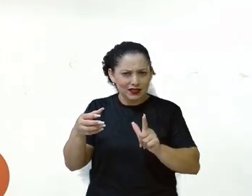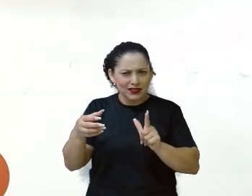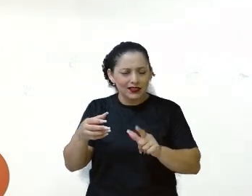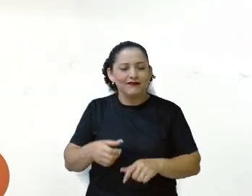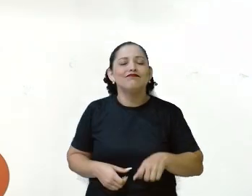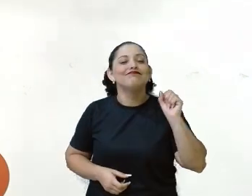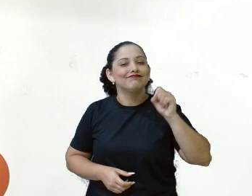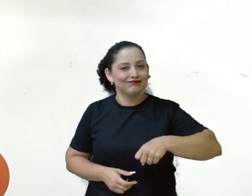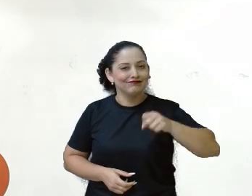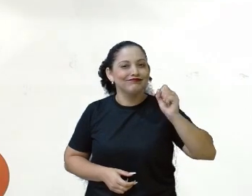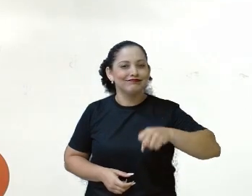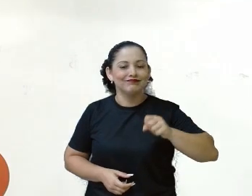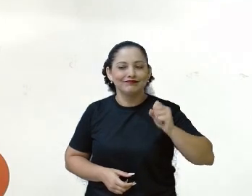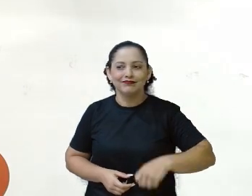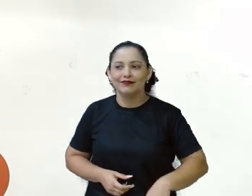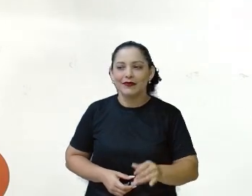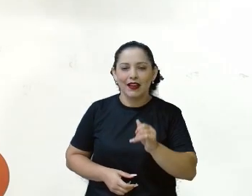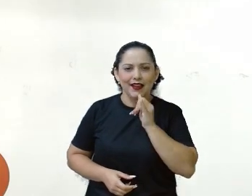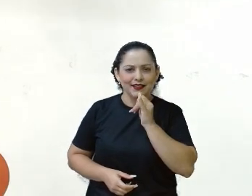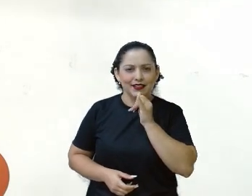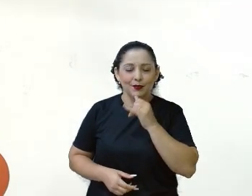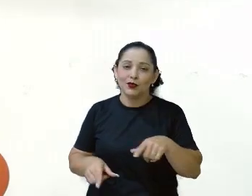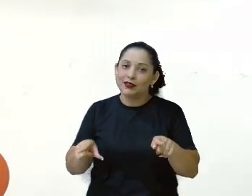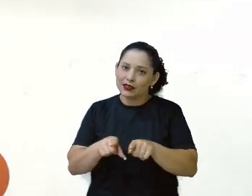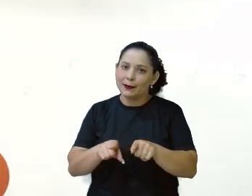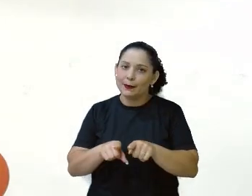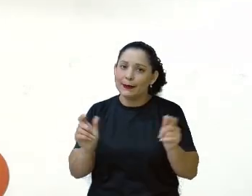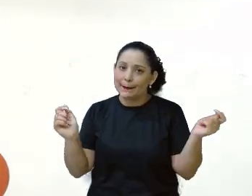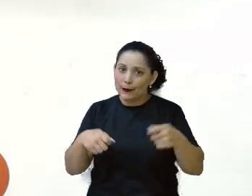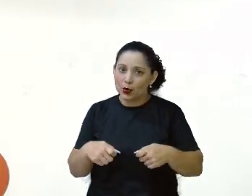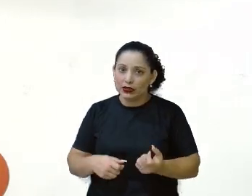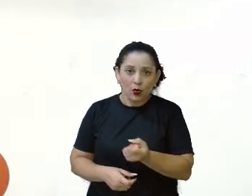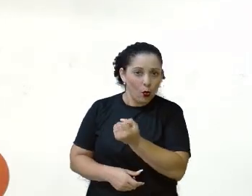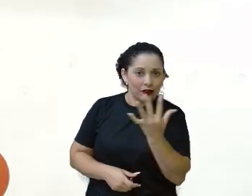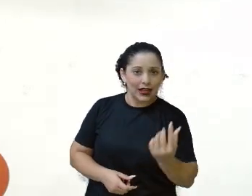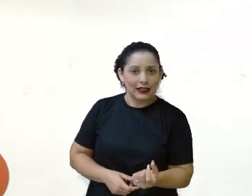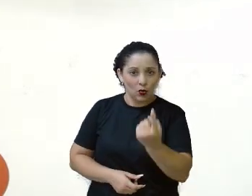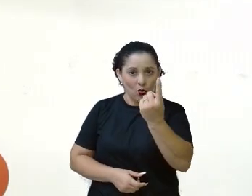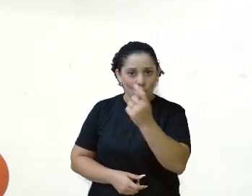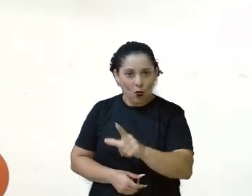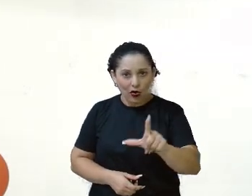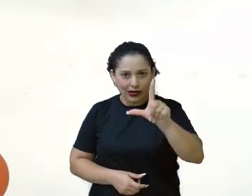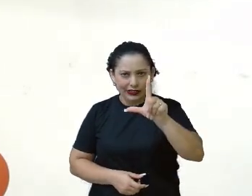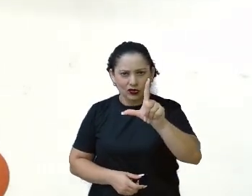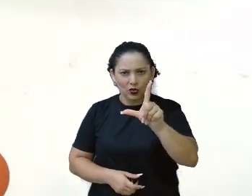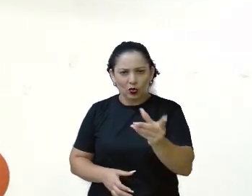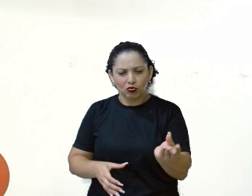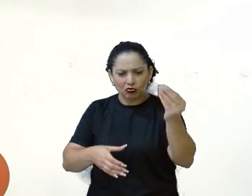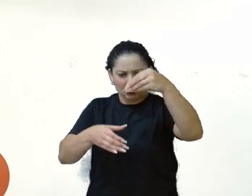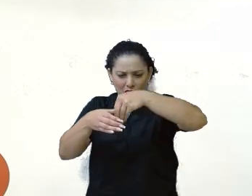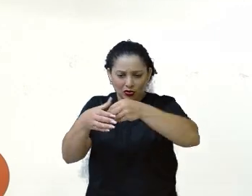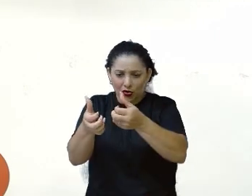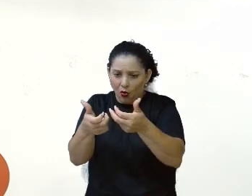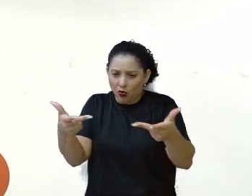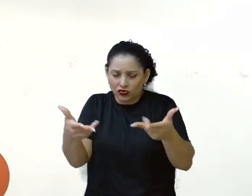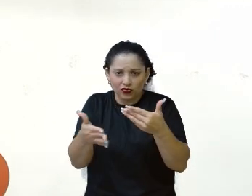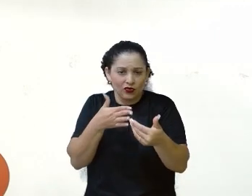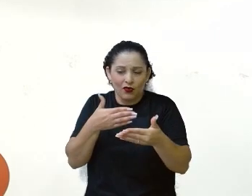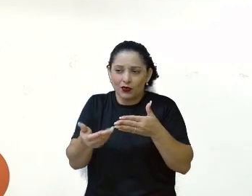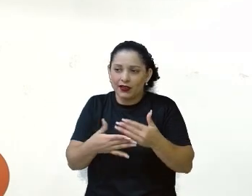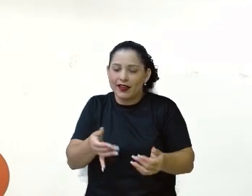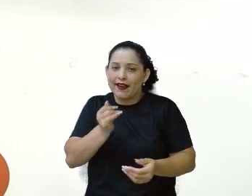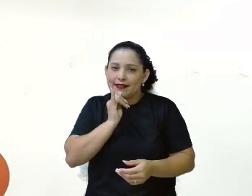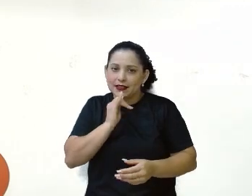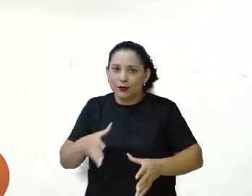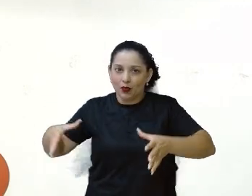colocar alguns litros em outros recipientes. Eu tenho aqui, por exemplo,